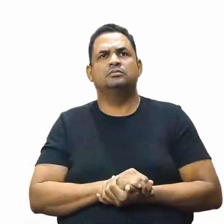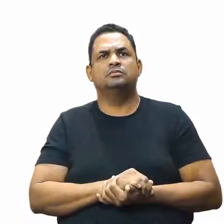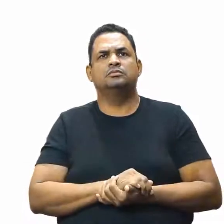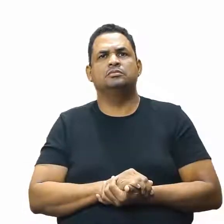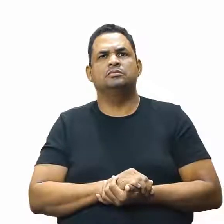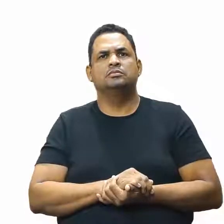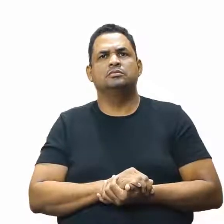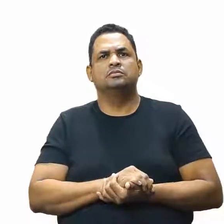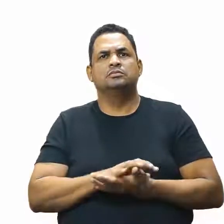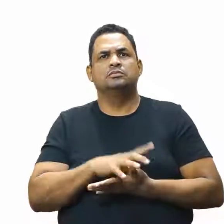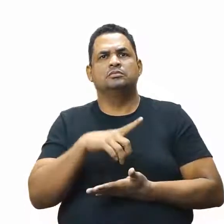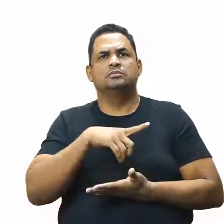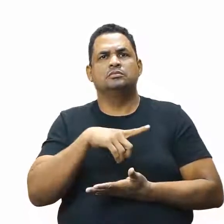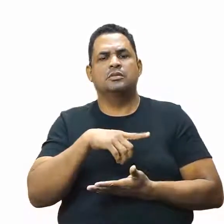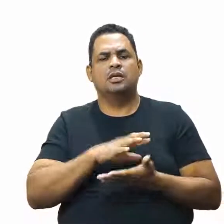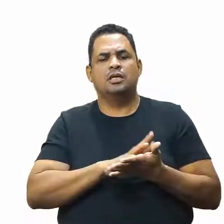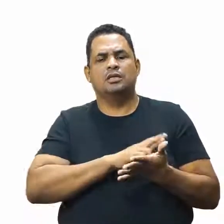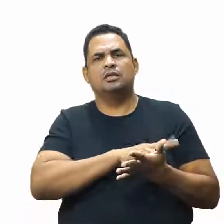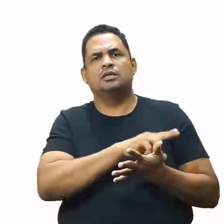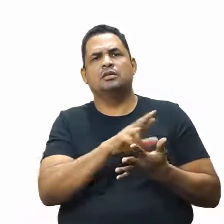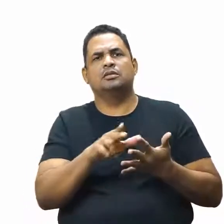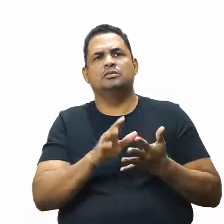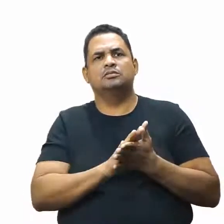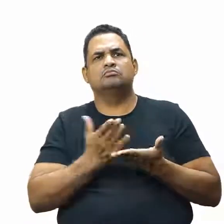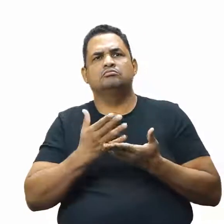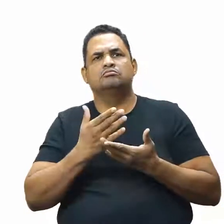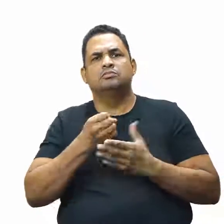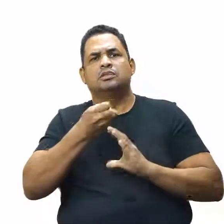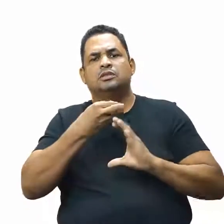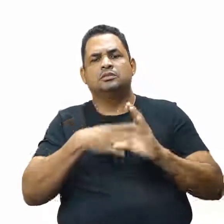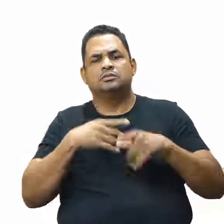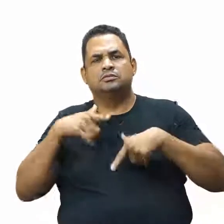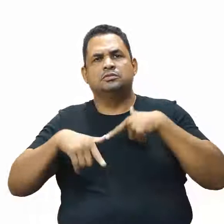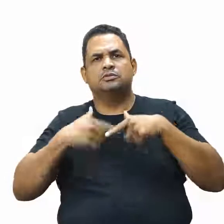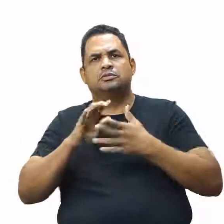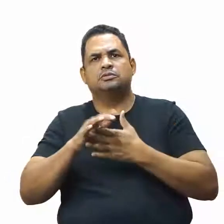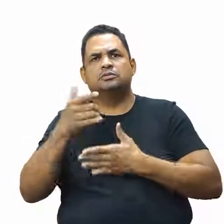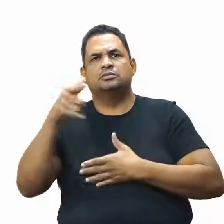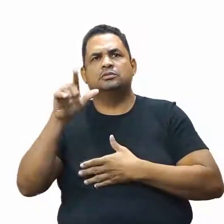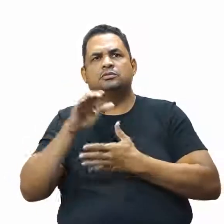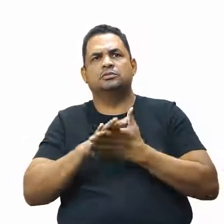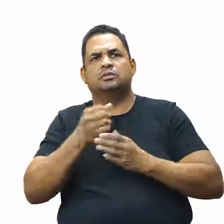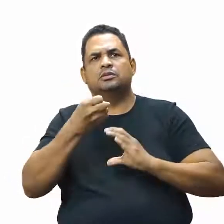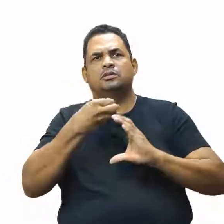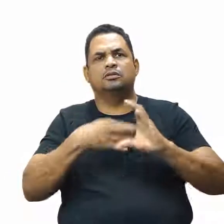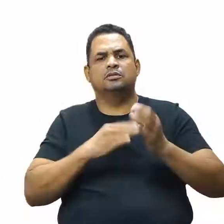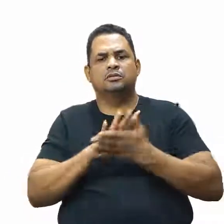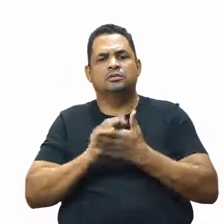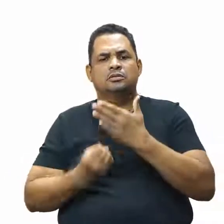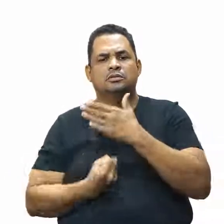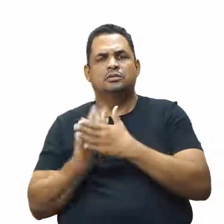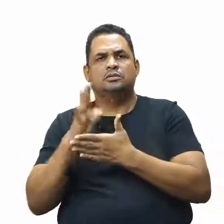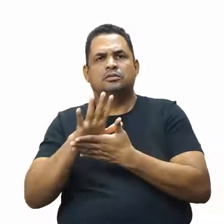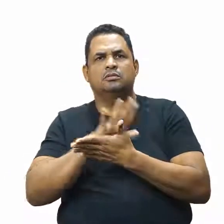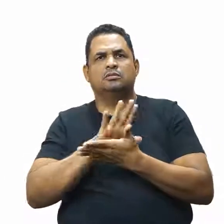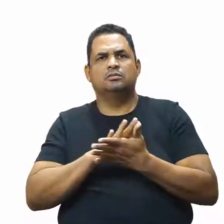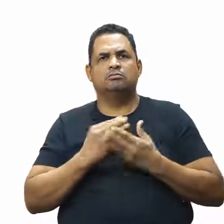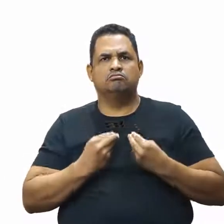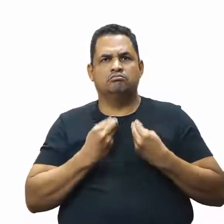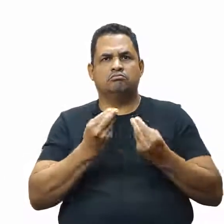em conterem espécies com funções produtivas e outra com funções ecológicas,